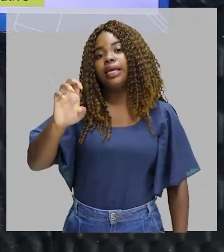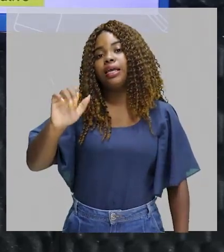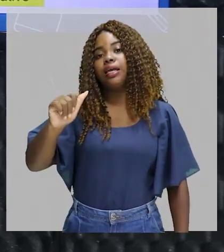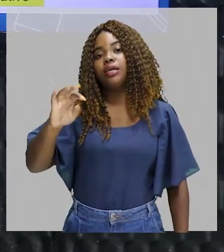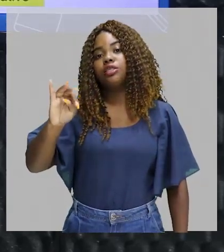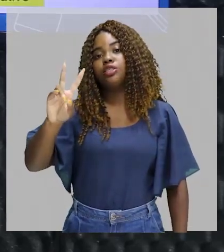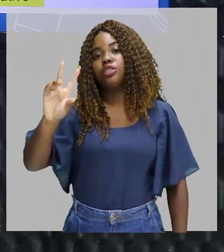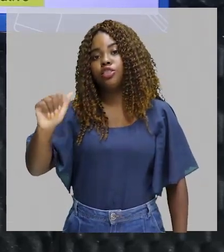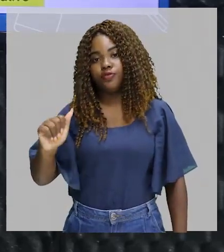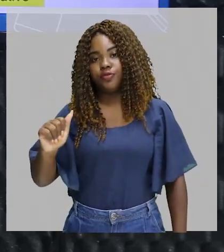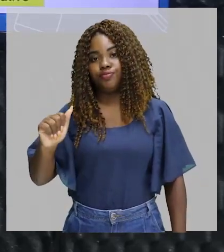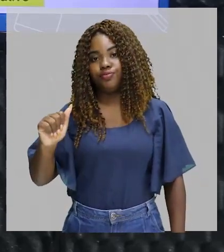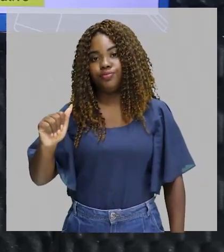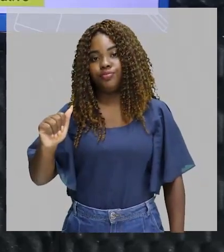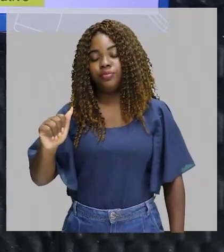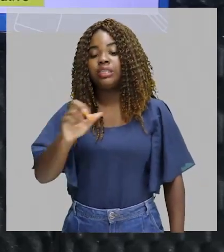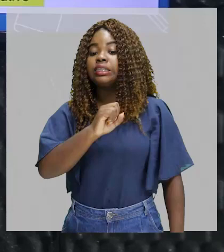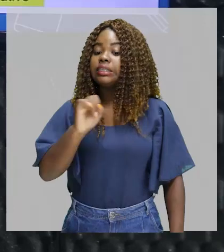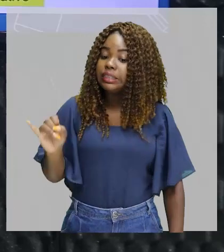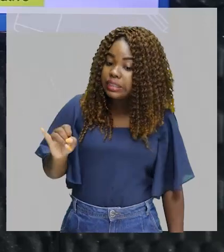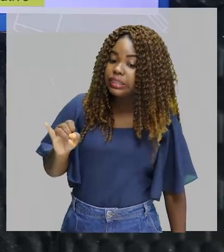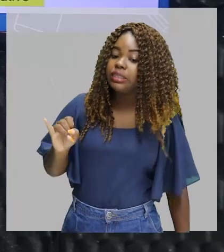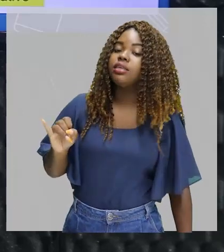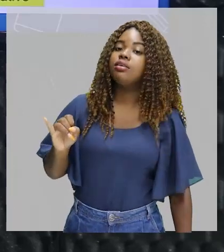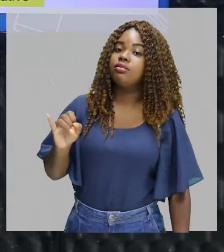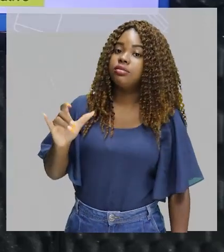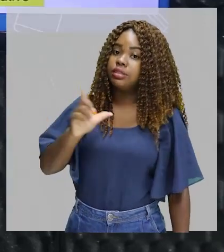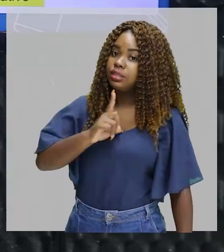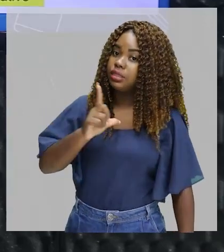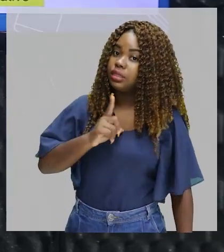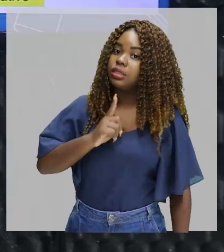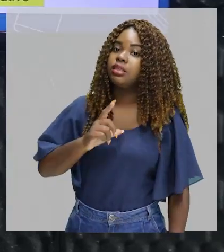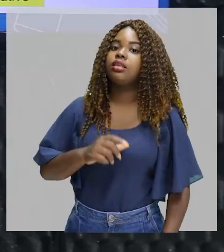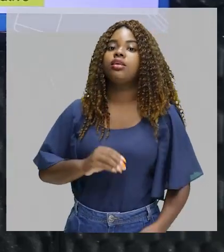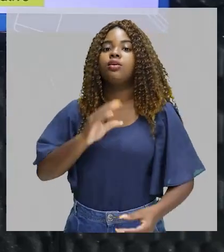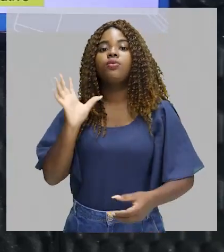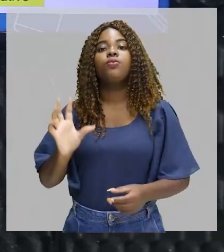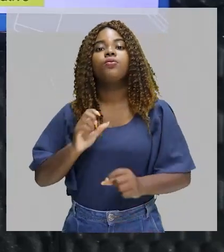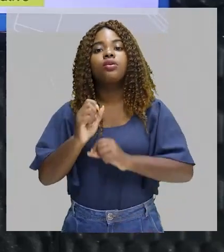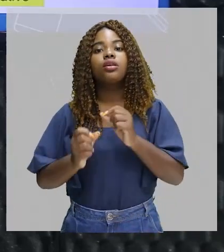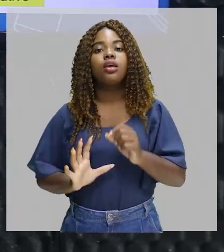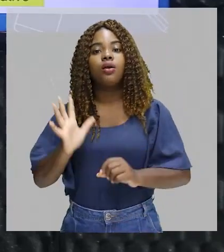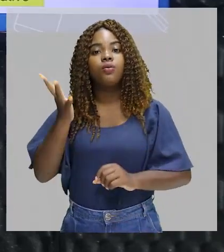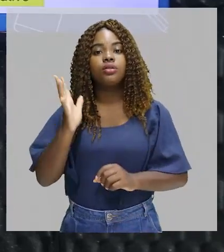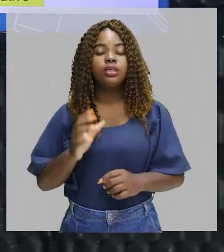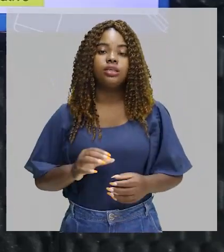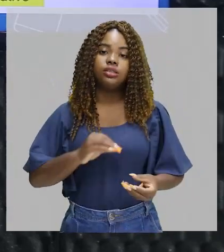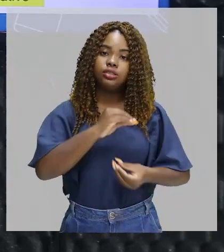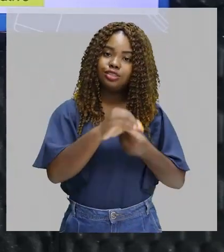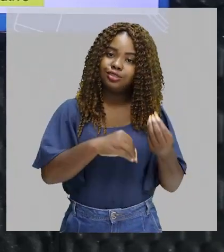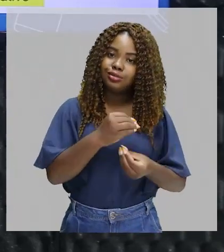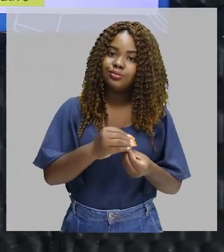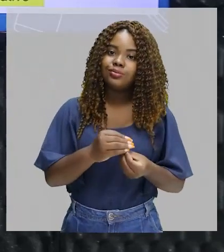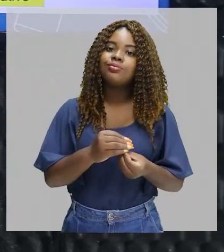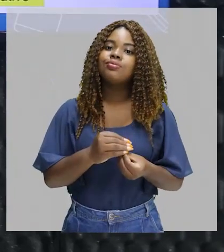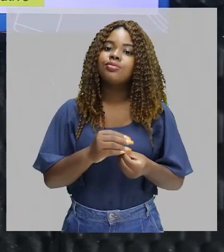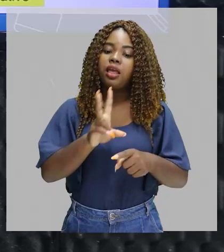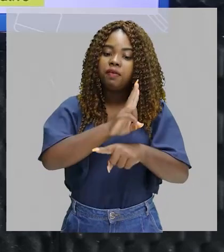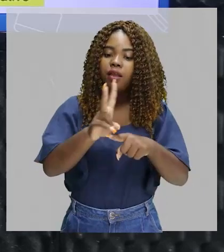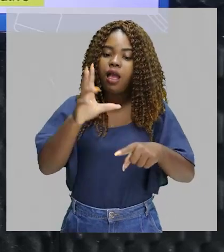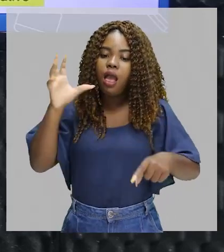E sendo extremamente reativa, isso vai fazer com que a reação se processe mais